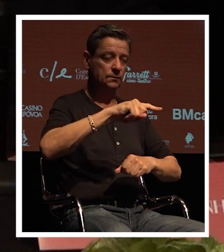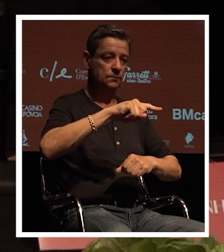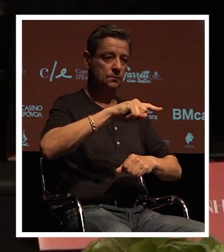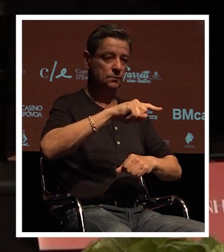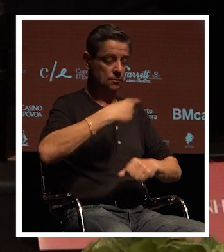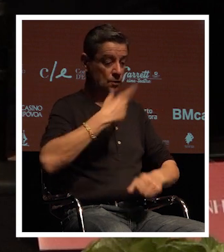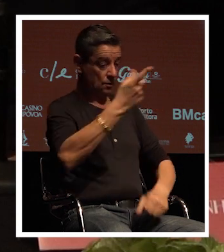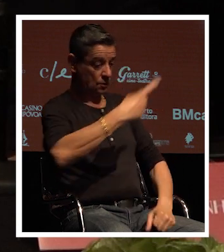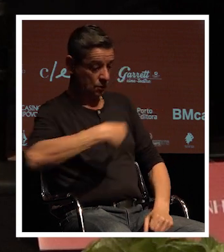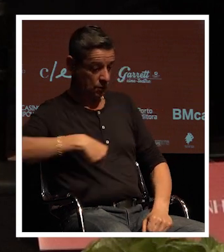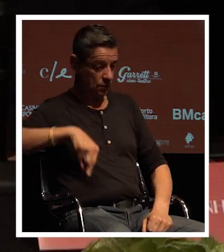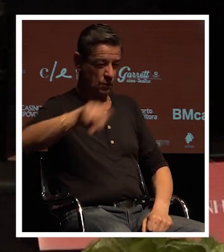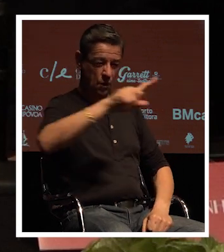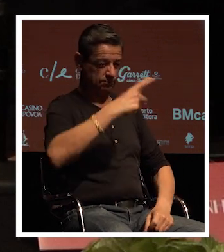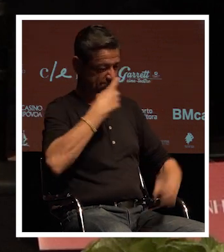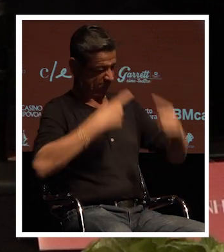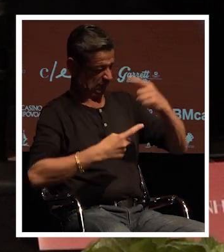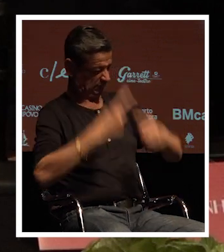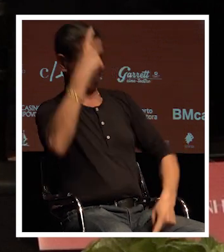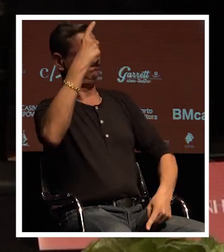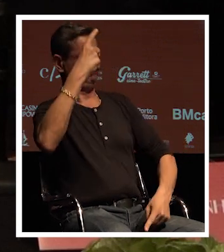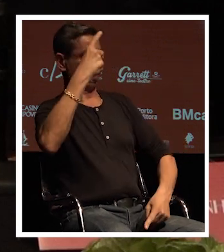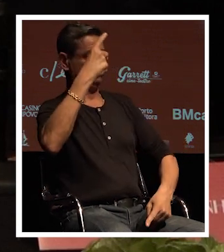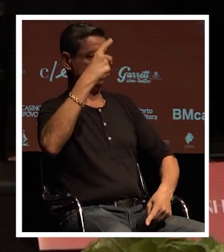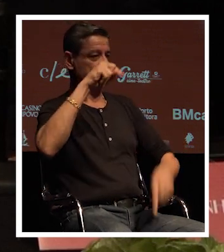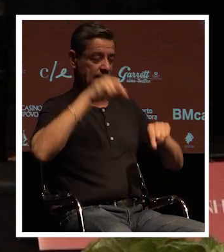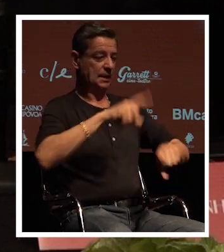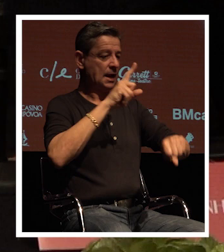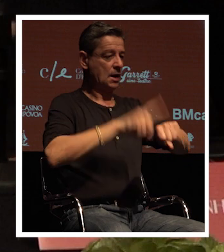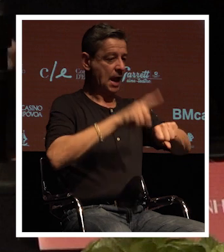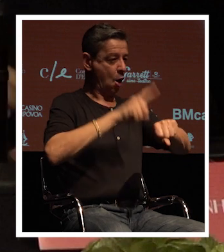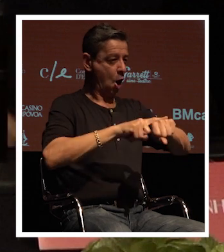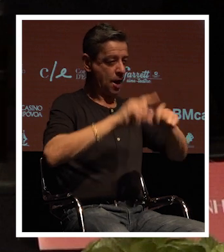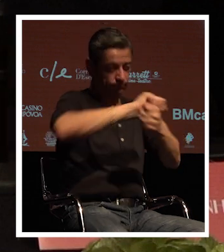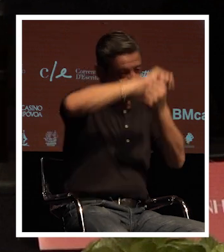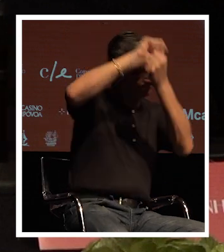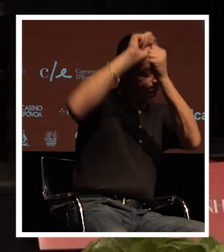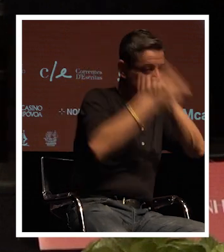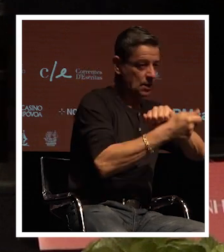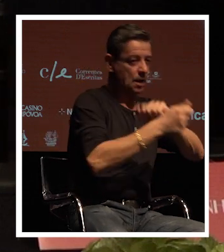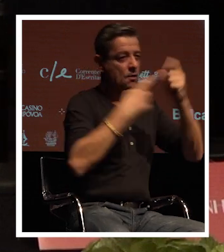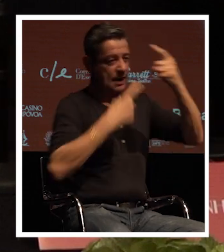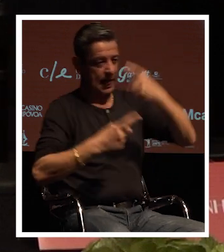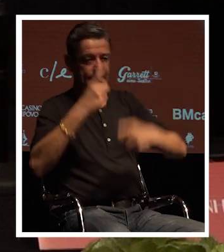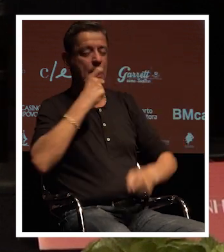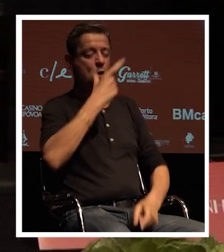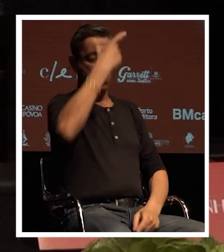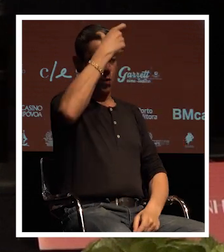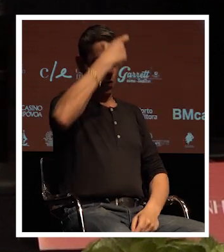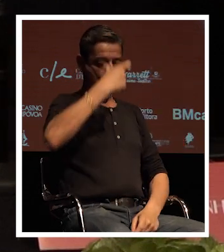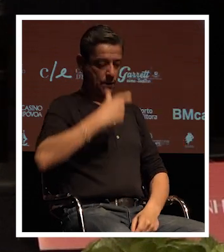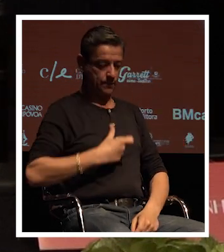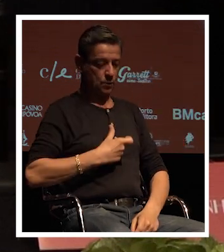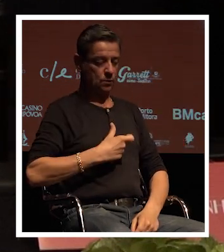e nós somos um cadáver esquisito é hora de regeneração de reclamar o corpo esse